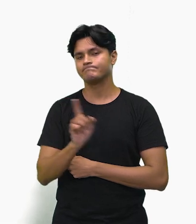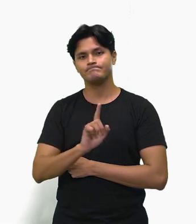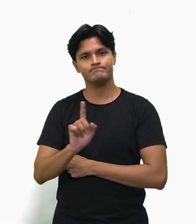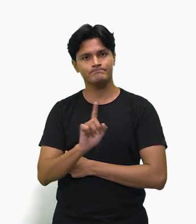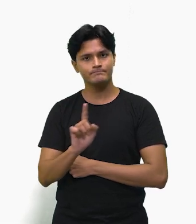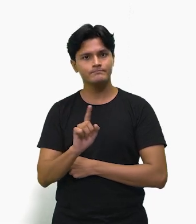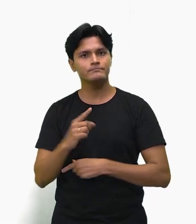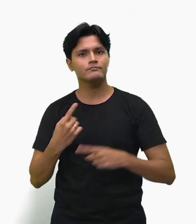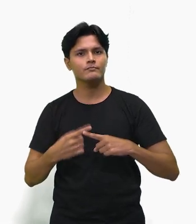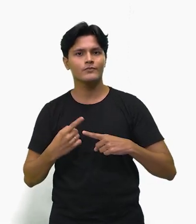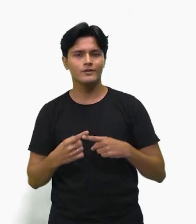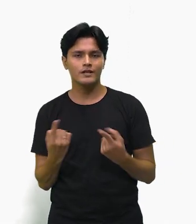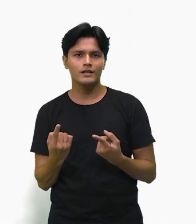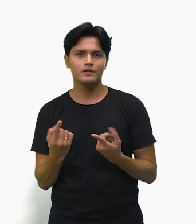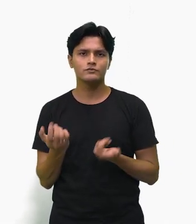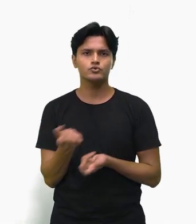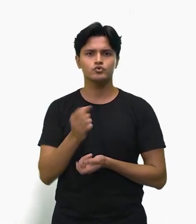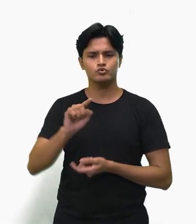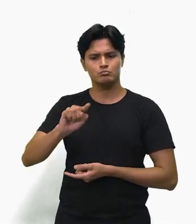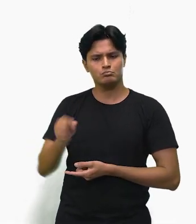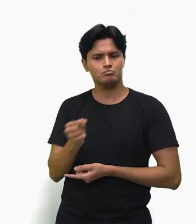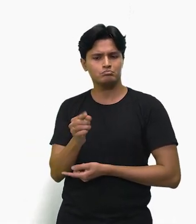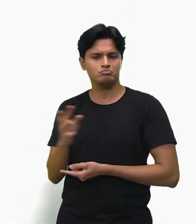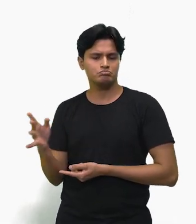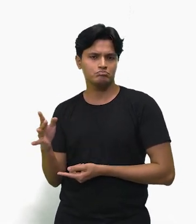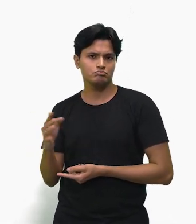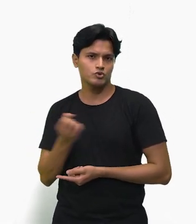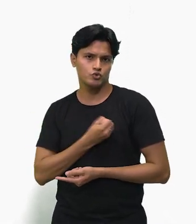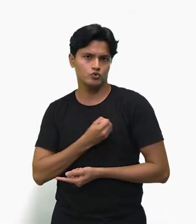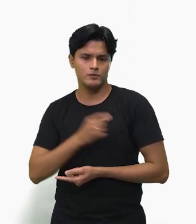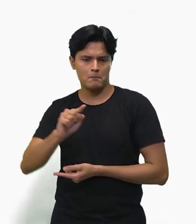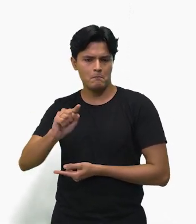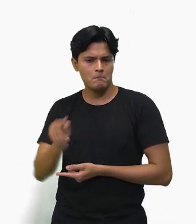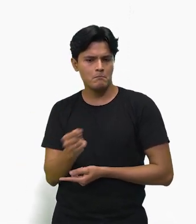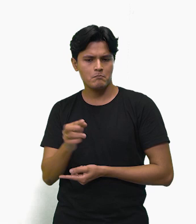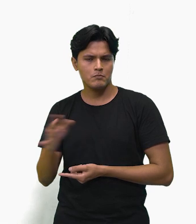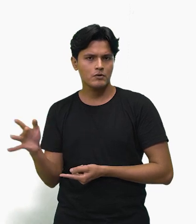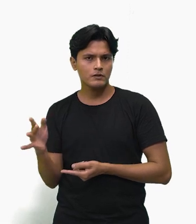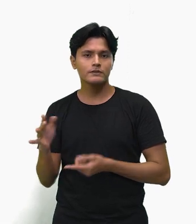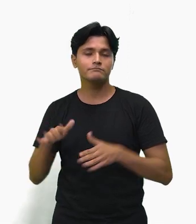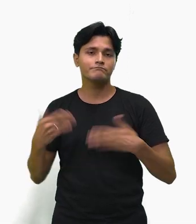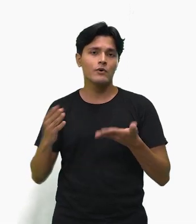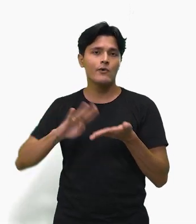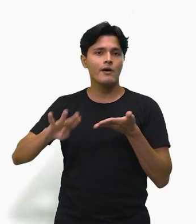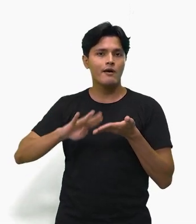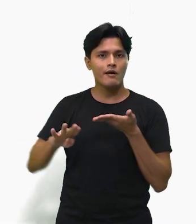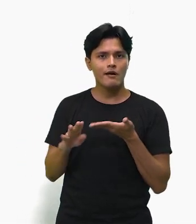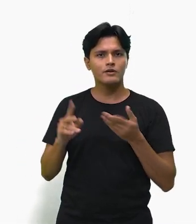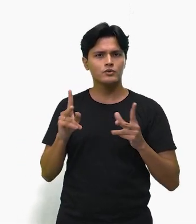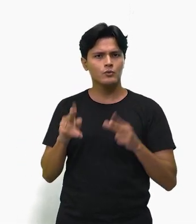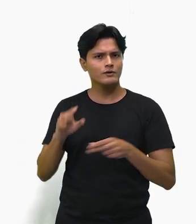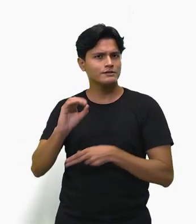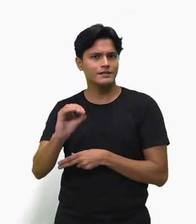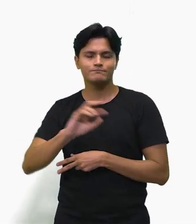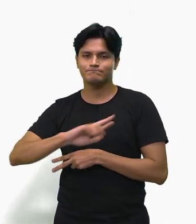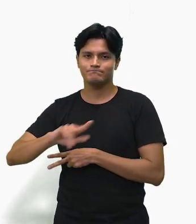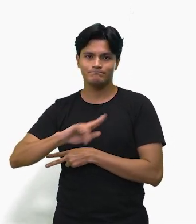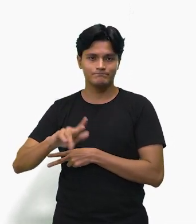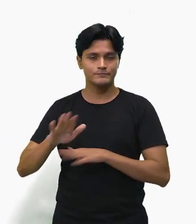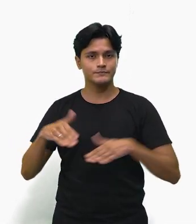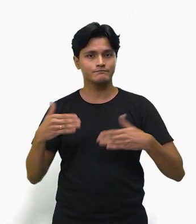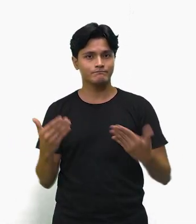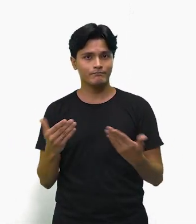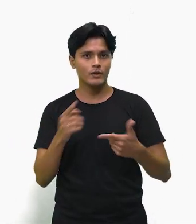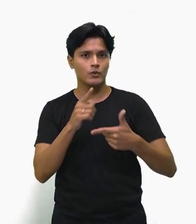Não, porque vai dar um número quebrado, certo? O resto não vai ser igual a 0. Então, não é divisível por